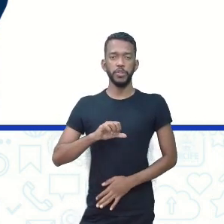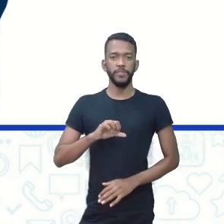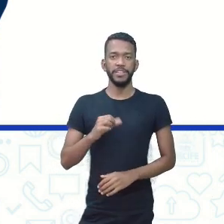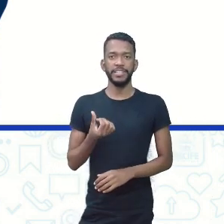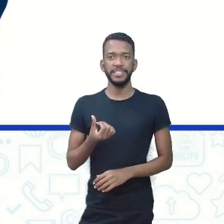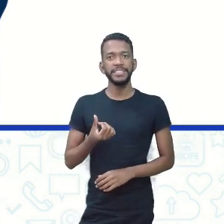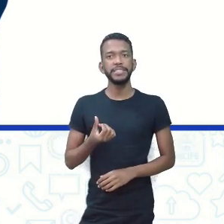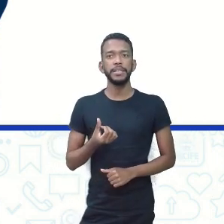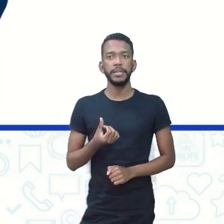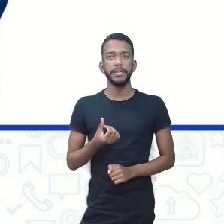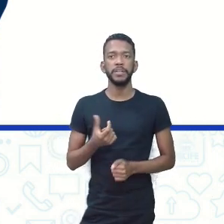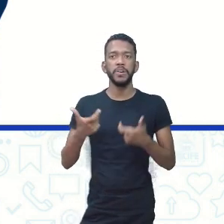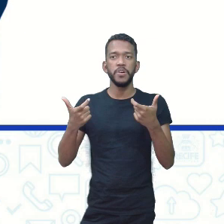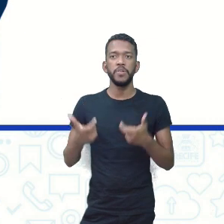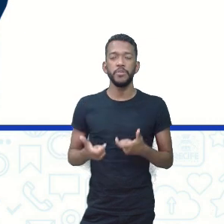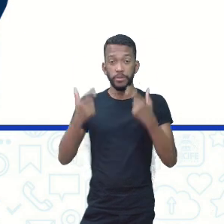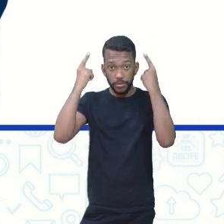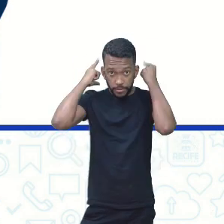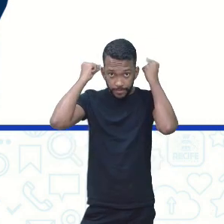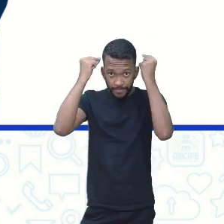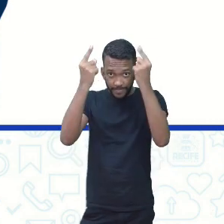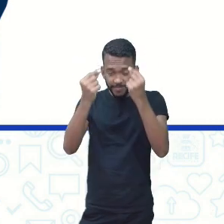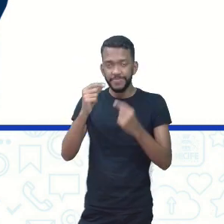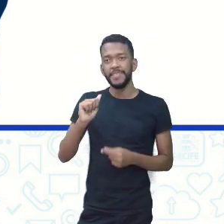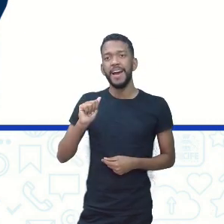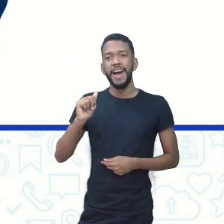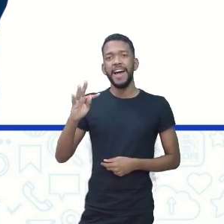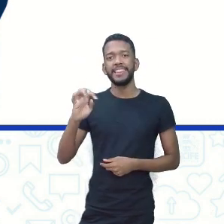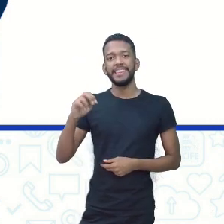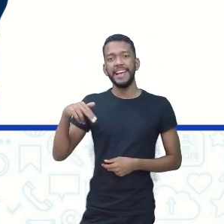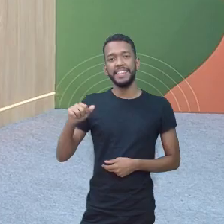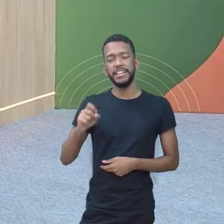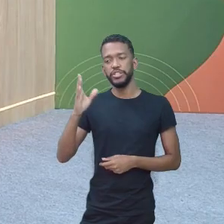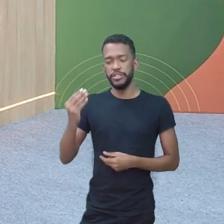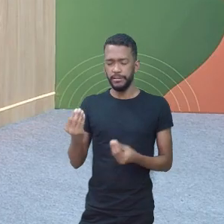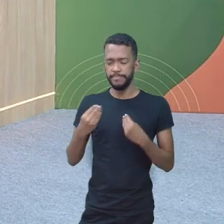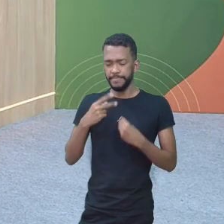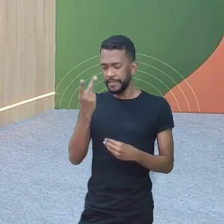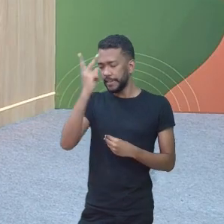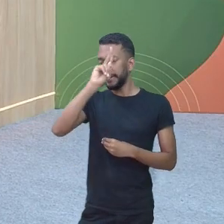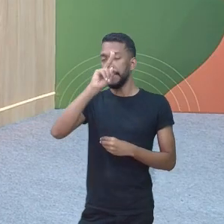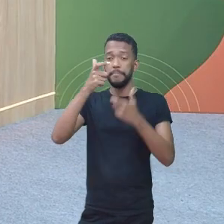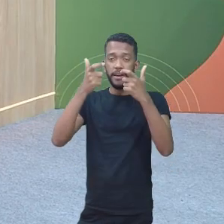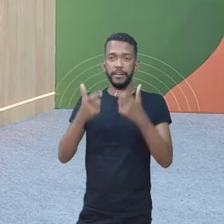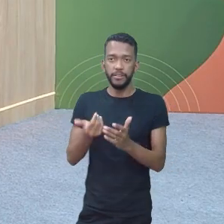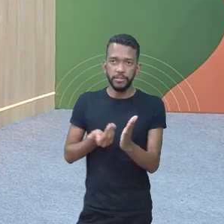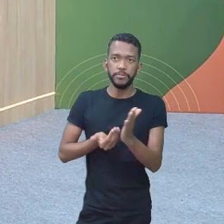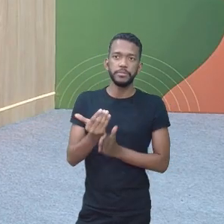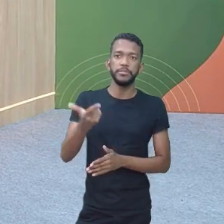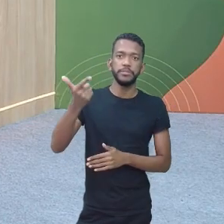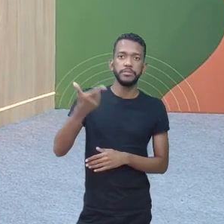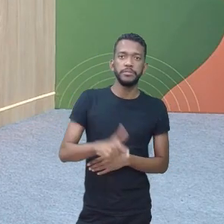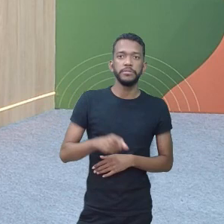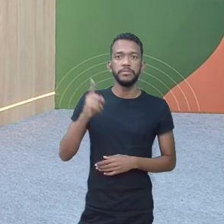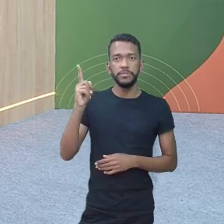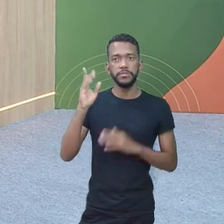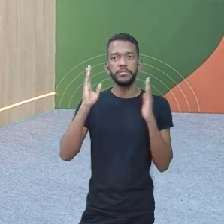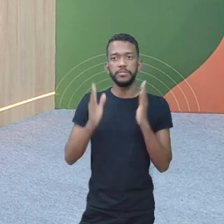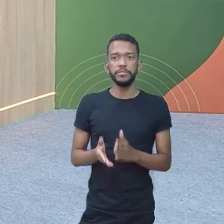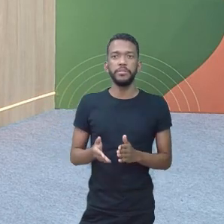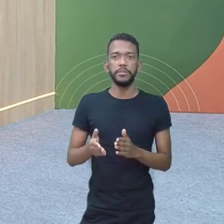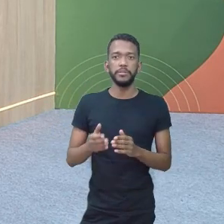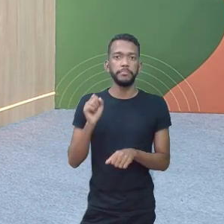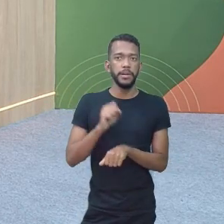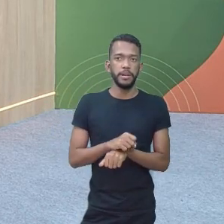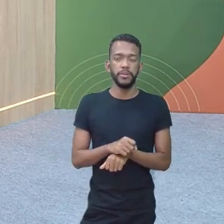1896, em Atenas, né? Justamente para relembrar e para viver e para começar de onde eles pararam, né?